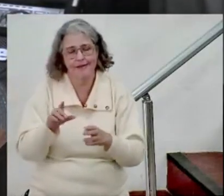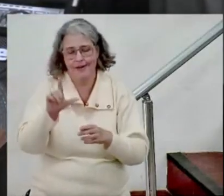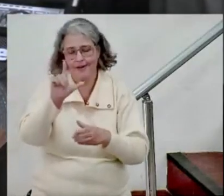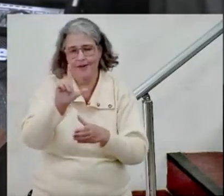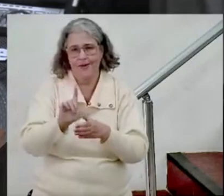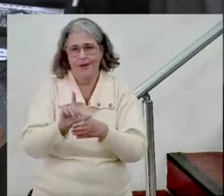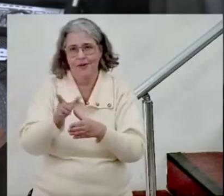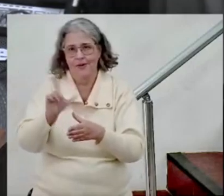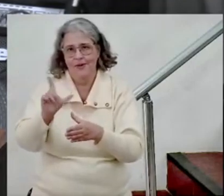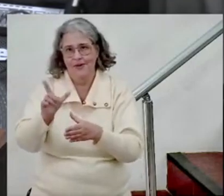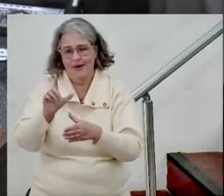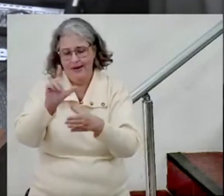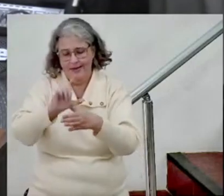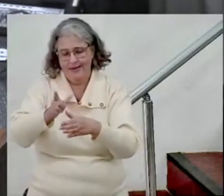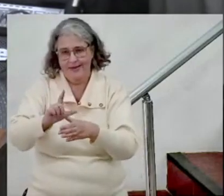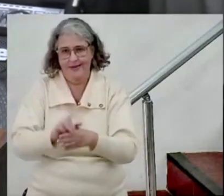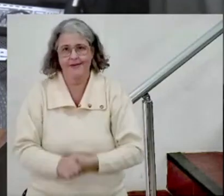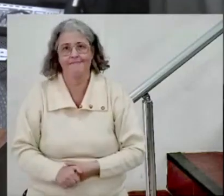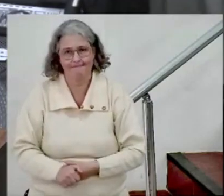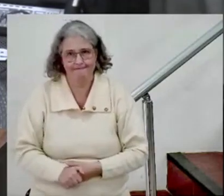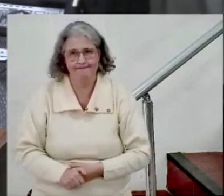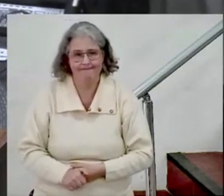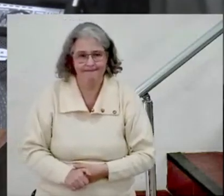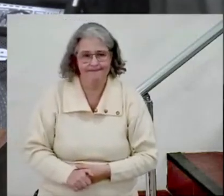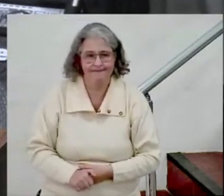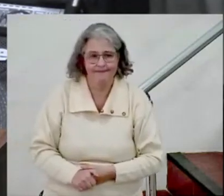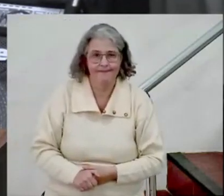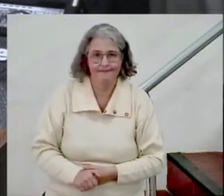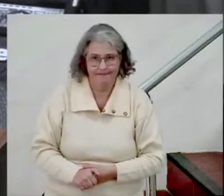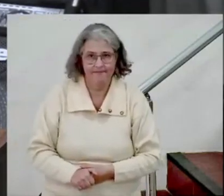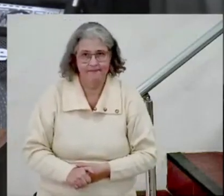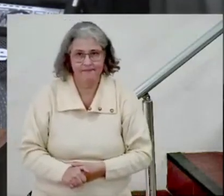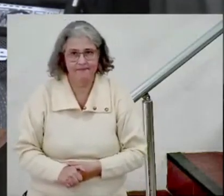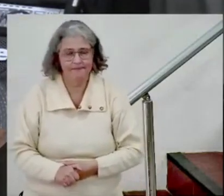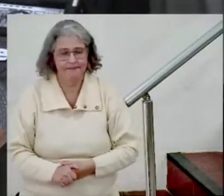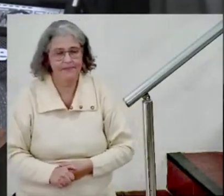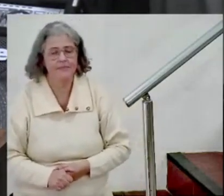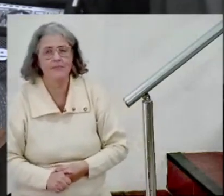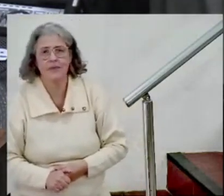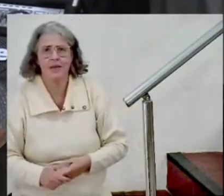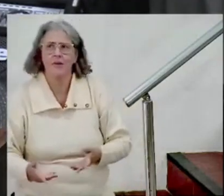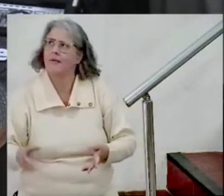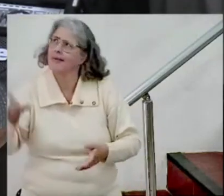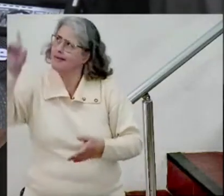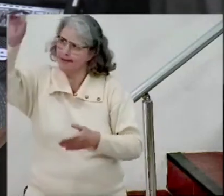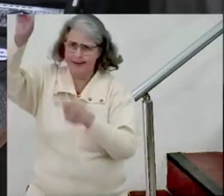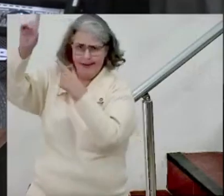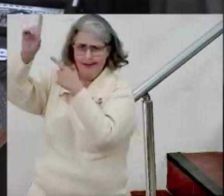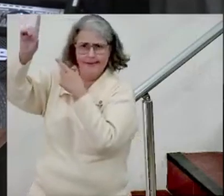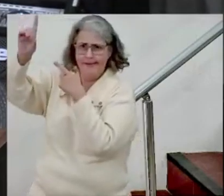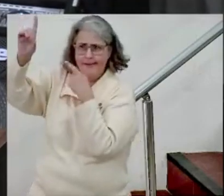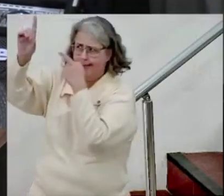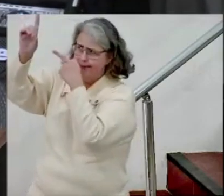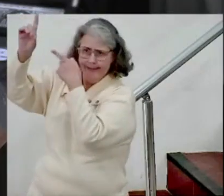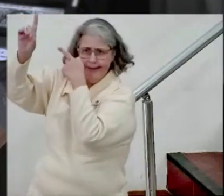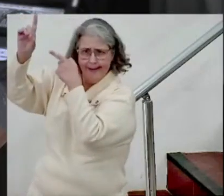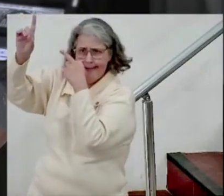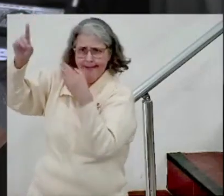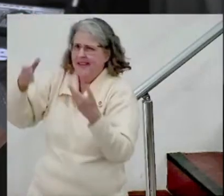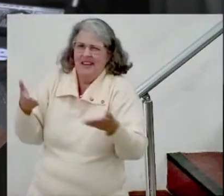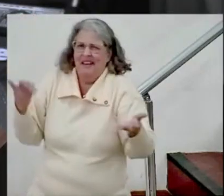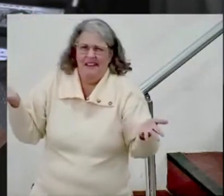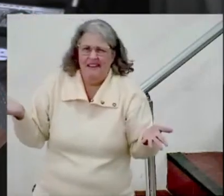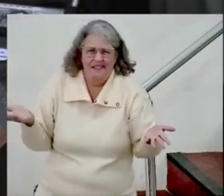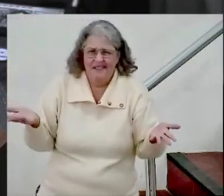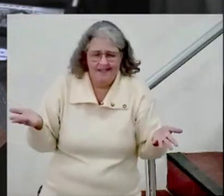quando ele mandou avisar o rei Ezequias. Que confiança é essa? Que Deus é esse? Você acha que o teu Deus vai te livrar? Eu já destruí